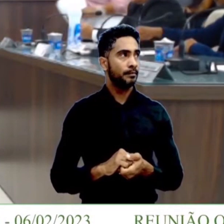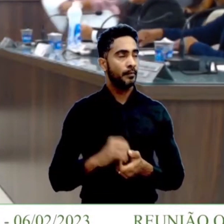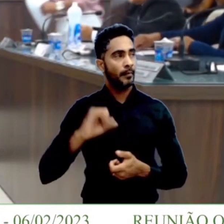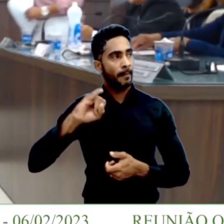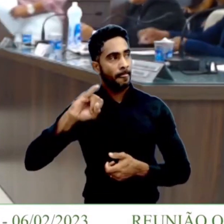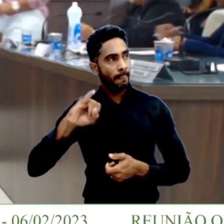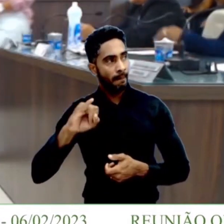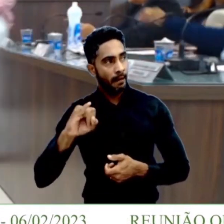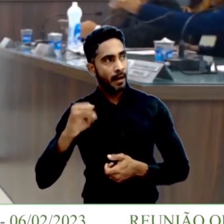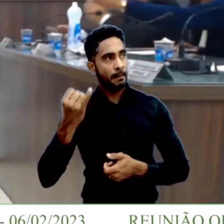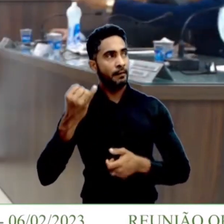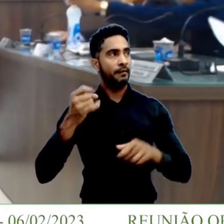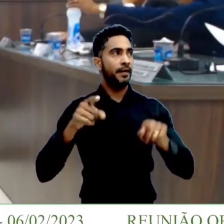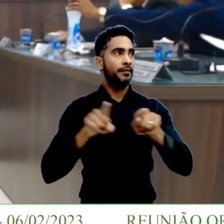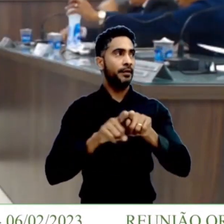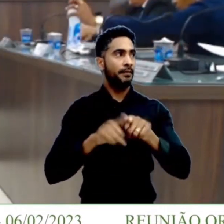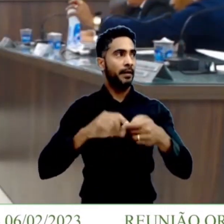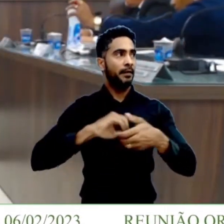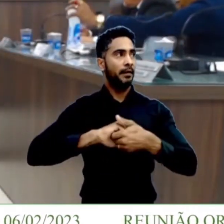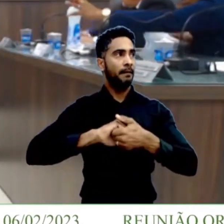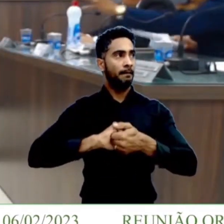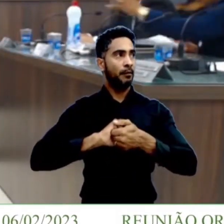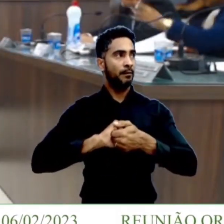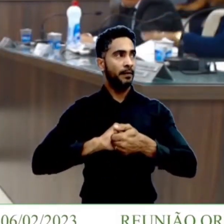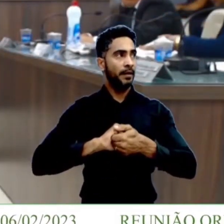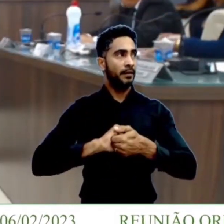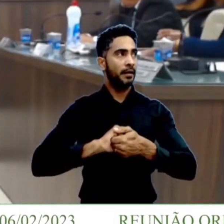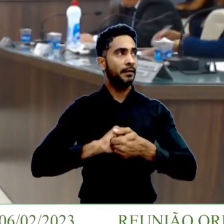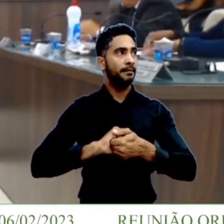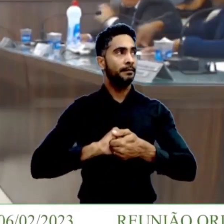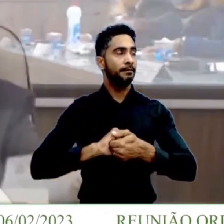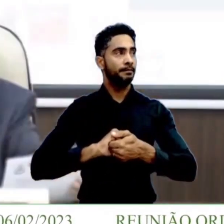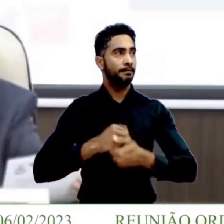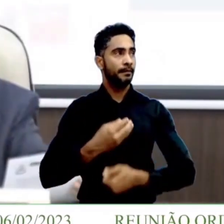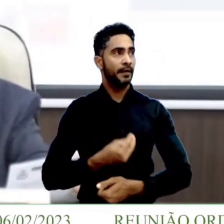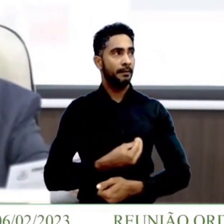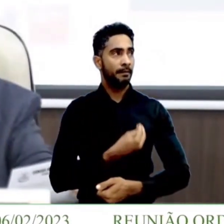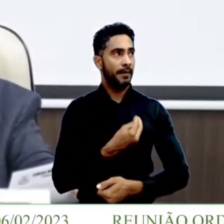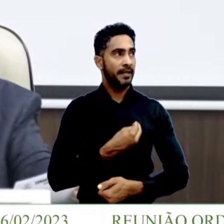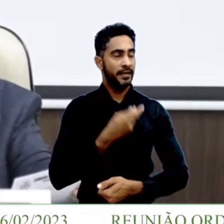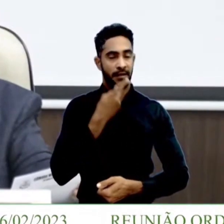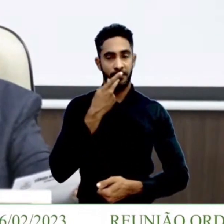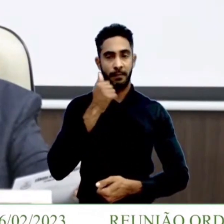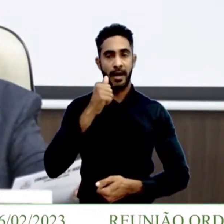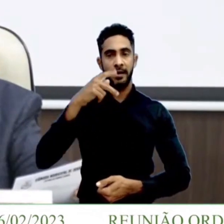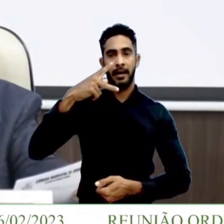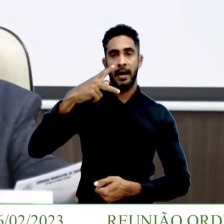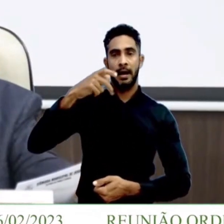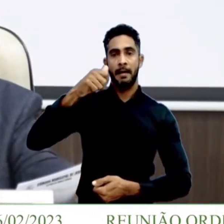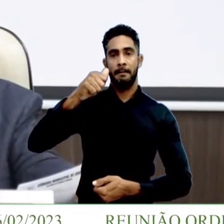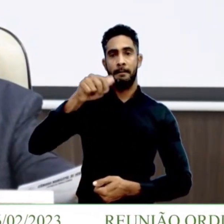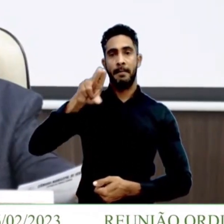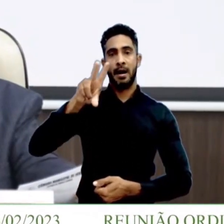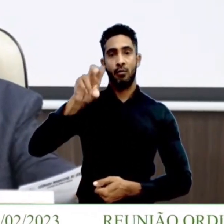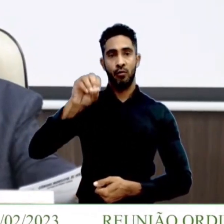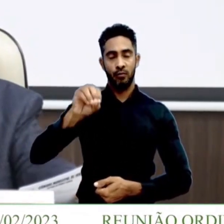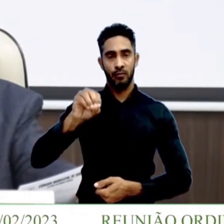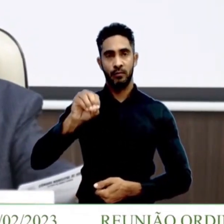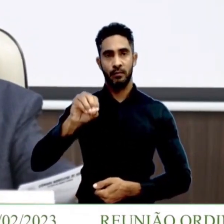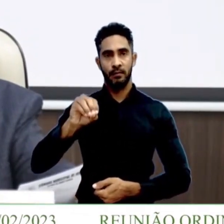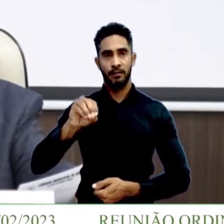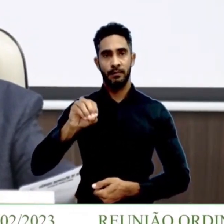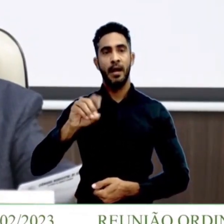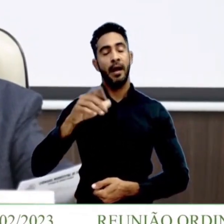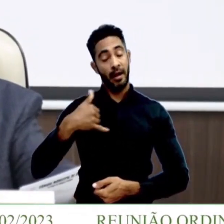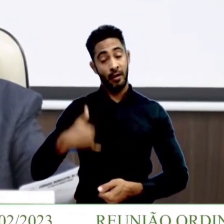Aproveito aqui para cumprimentar o aqui presente o meu pai, senhor Paulo Lopes Primo. É